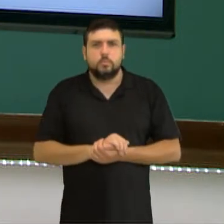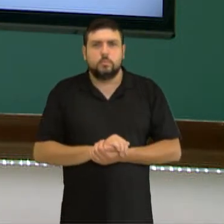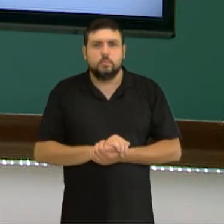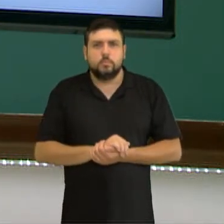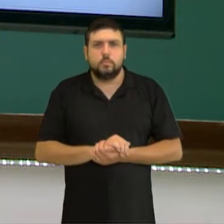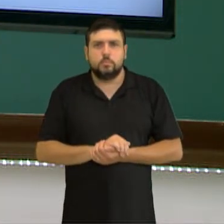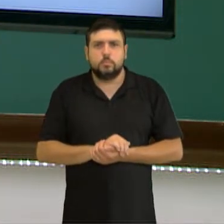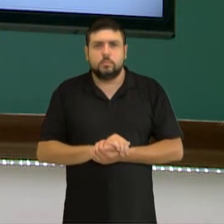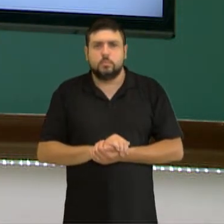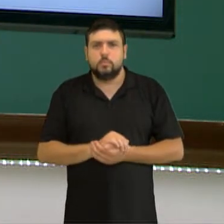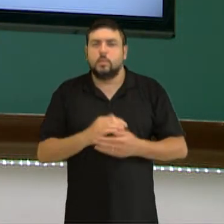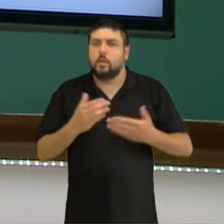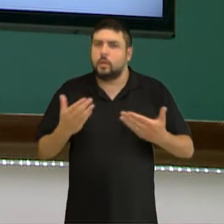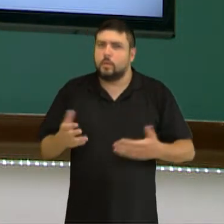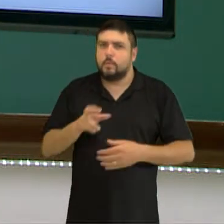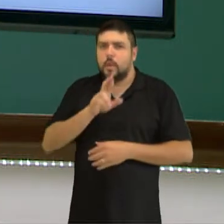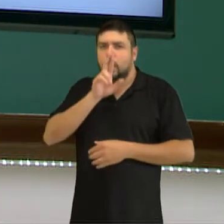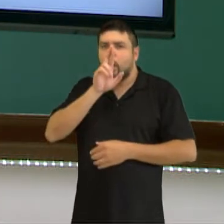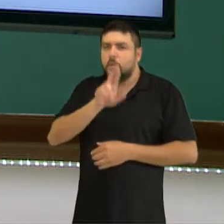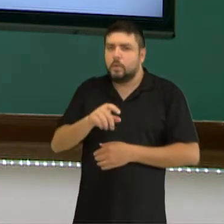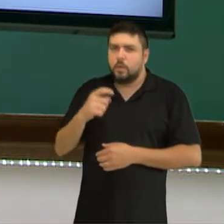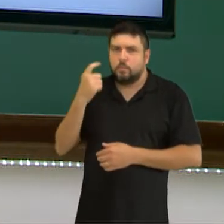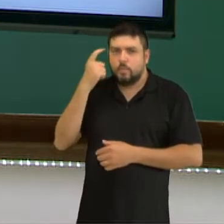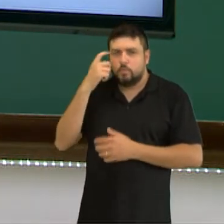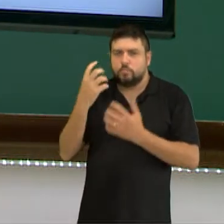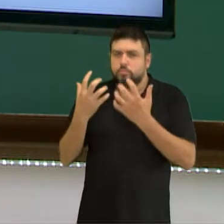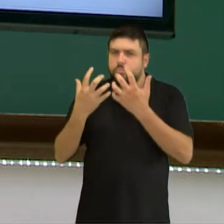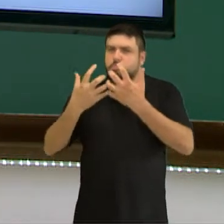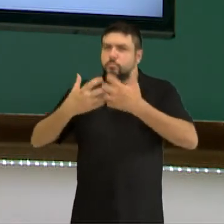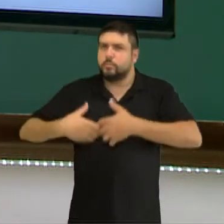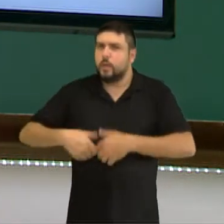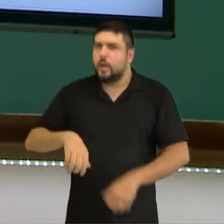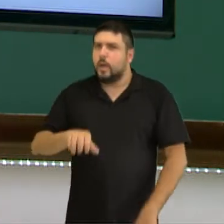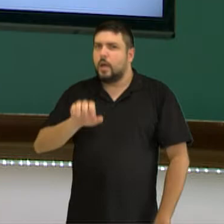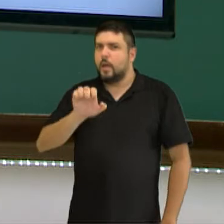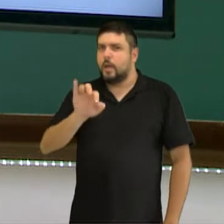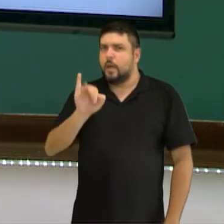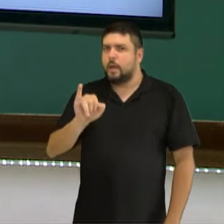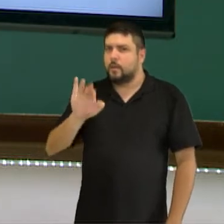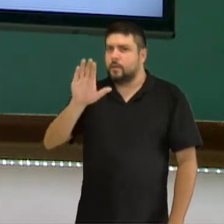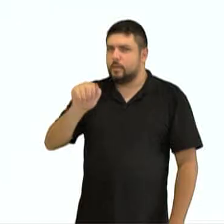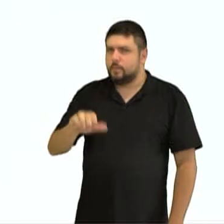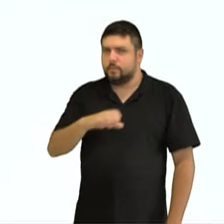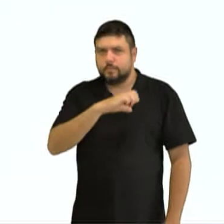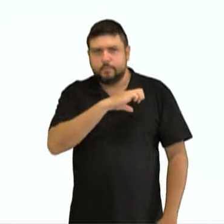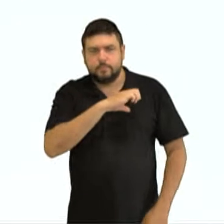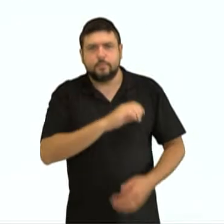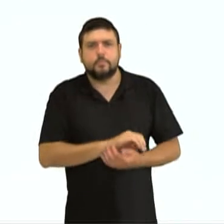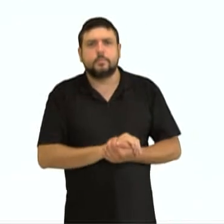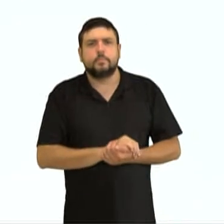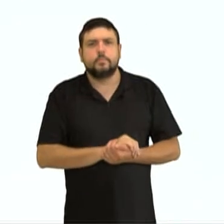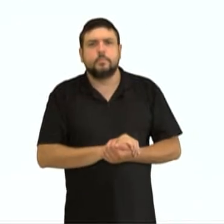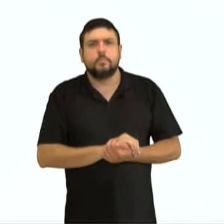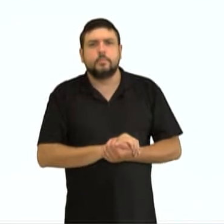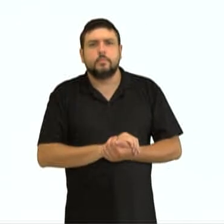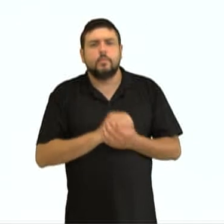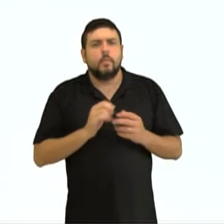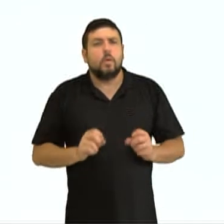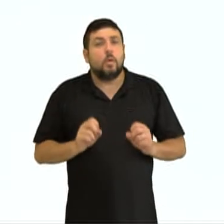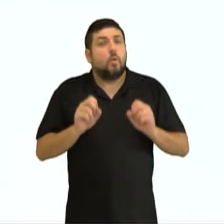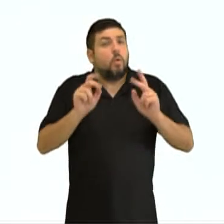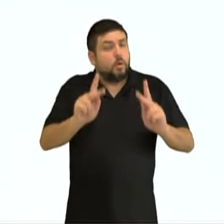Para responder esses assuntos, entram aí as ideias de ética e moral. No dia a dia, a gente se depara com muitas situações que